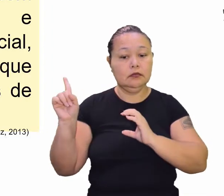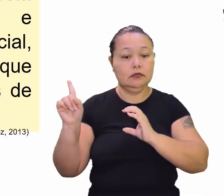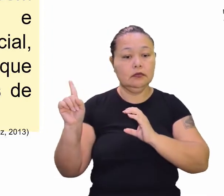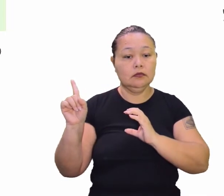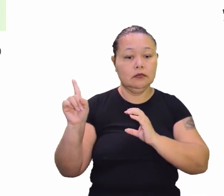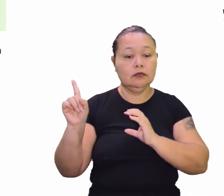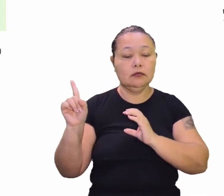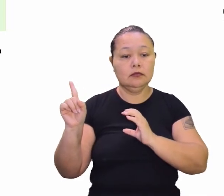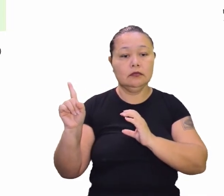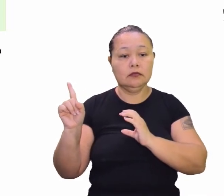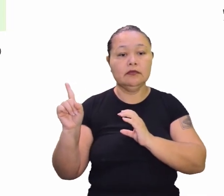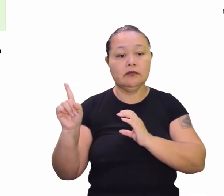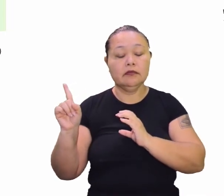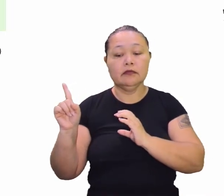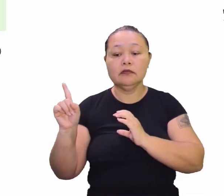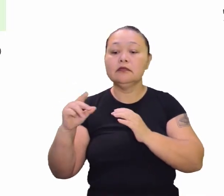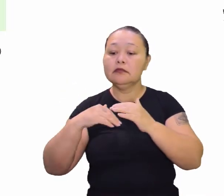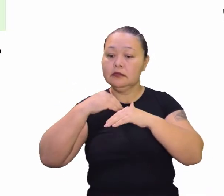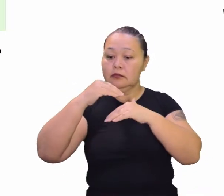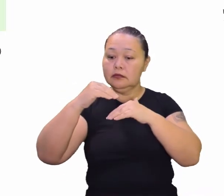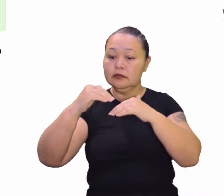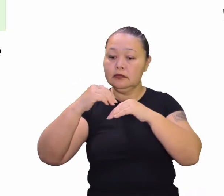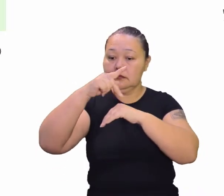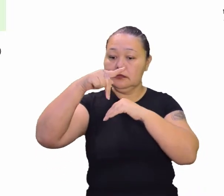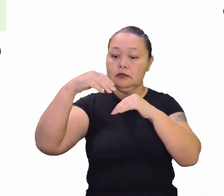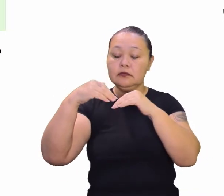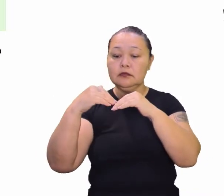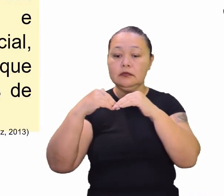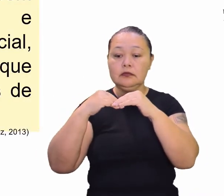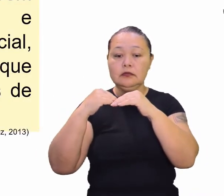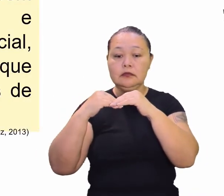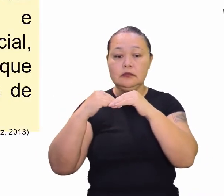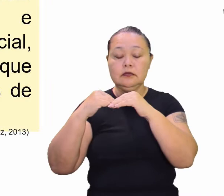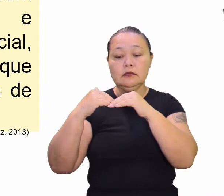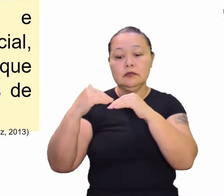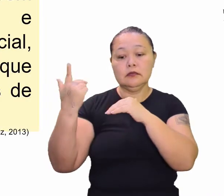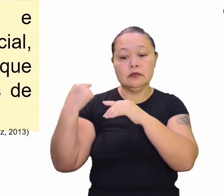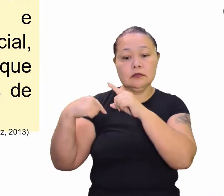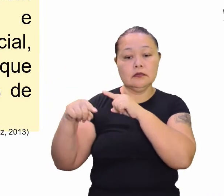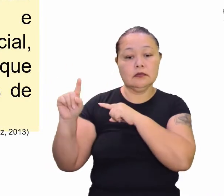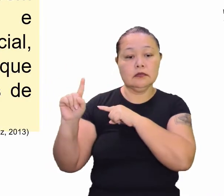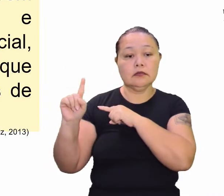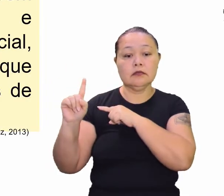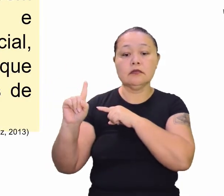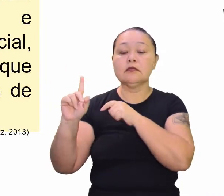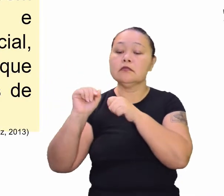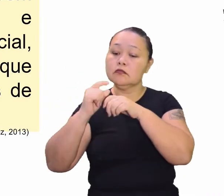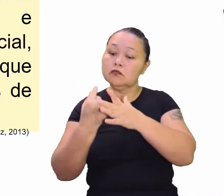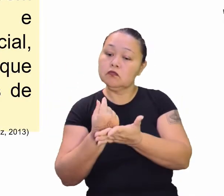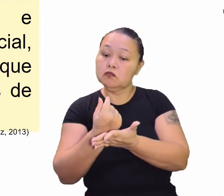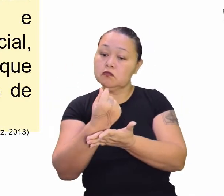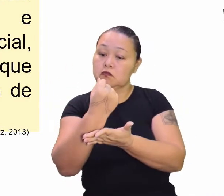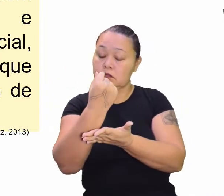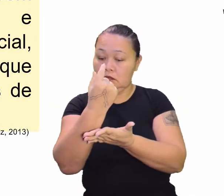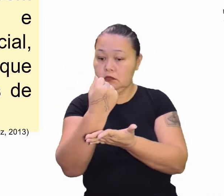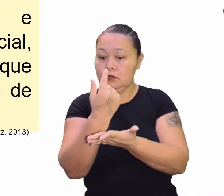falando sobre esses países desenvolvidos, né? Vamos lá, só volta um pouquinho aí, ó. Supremacia econômica são destaques na economia